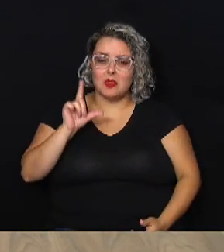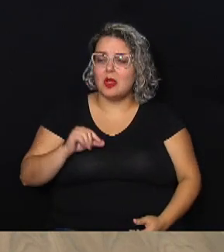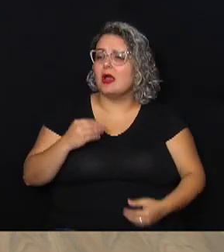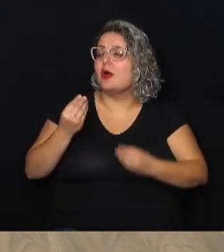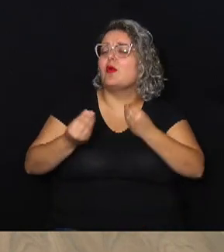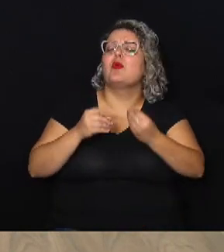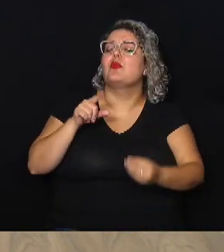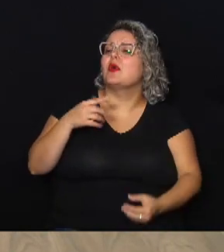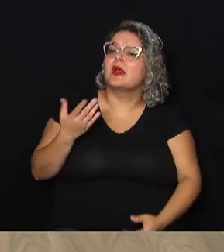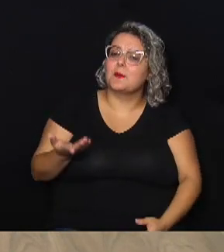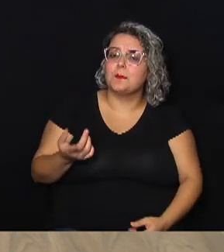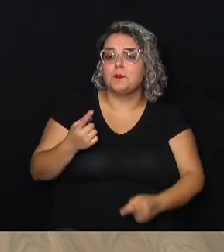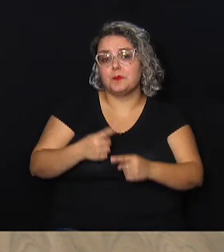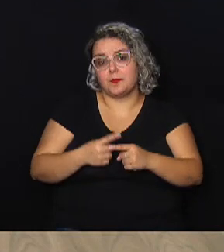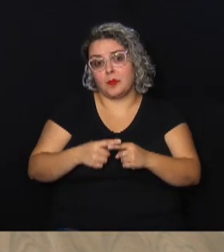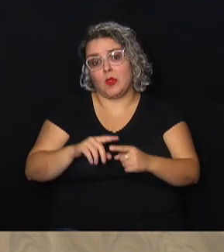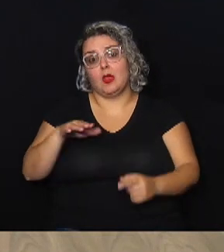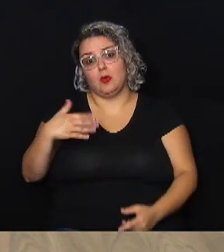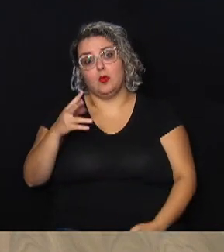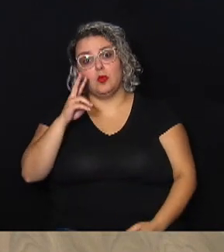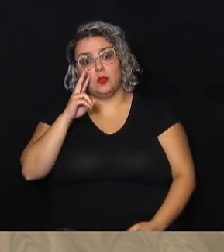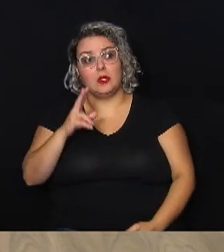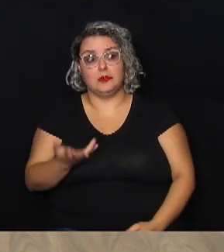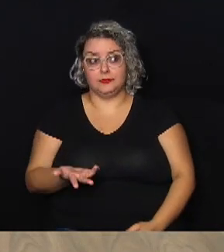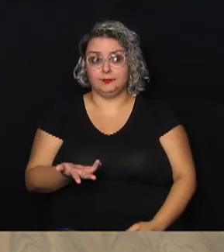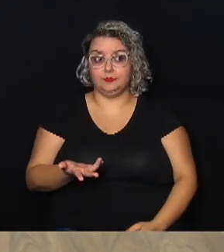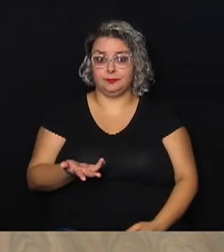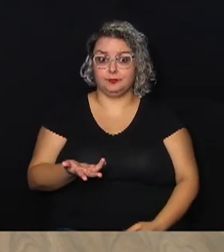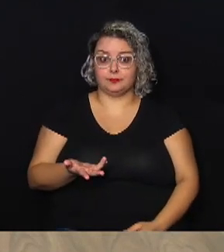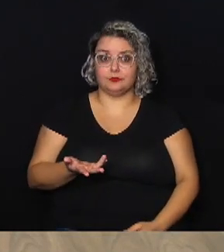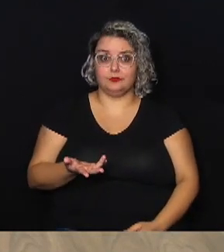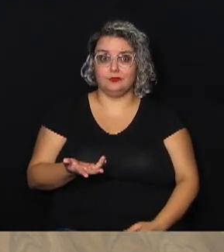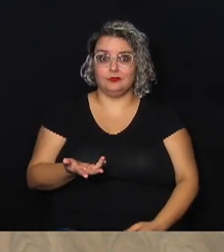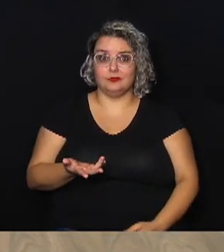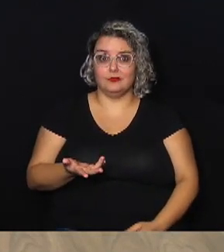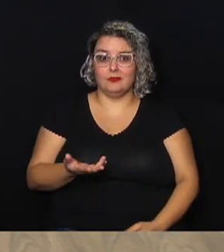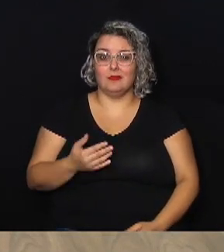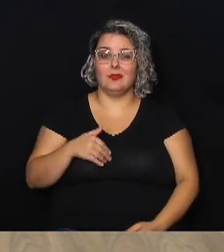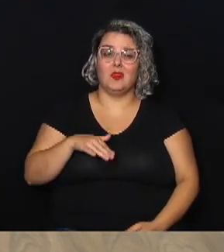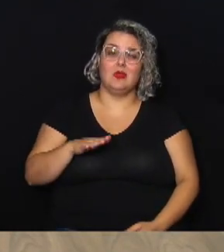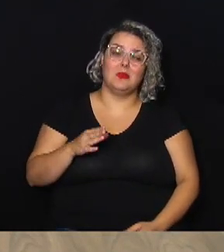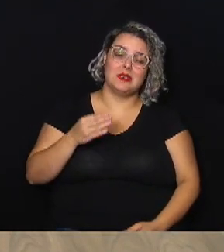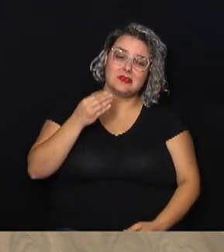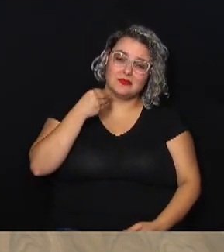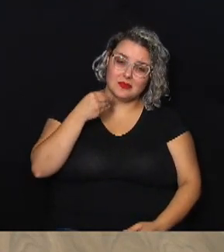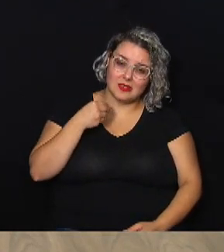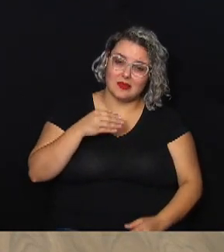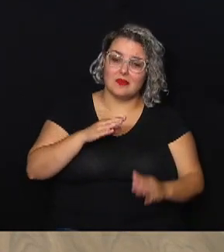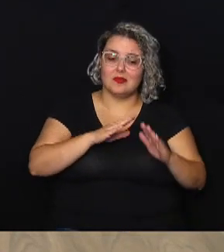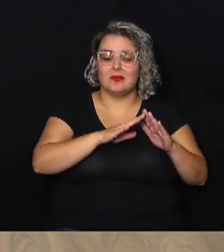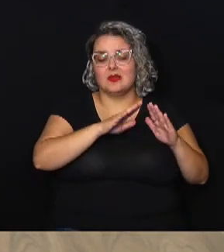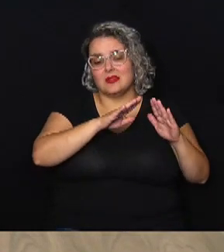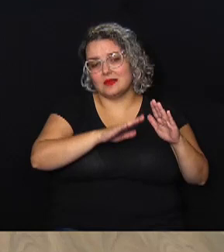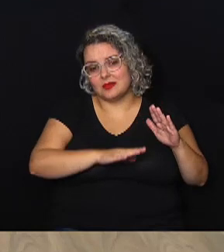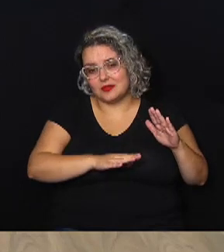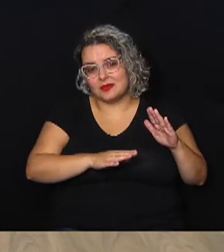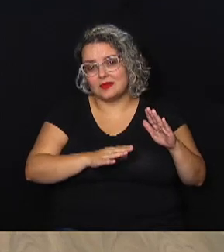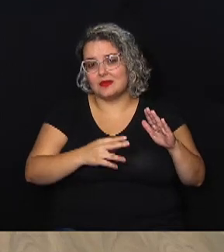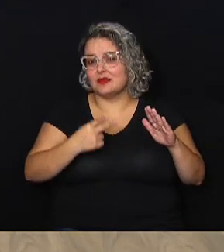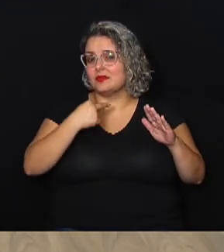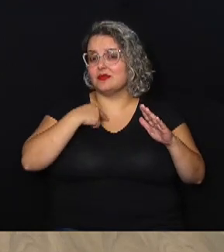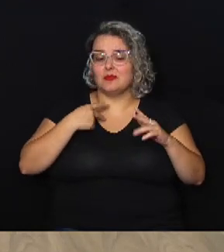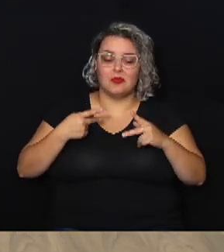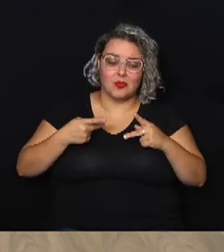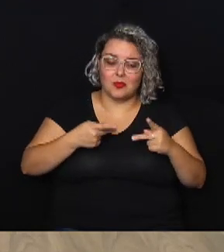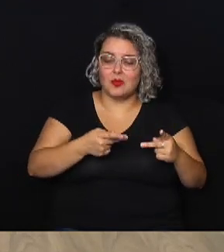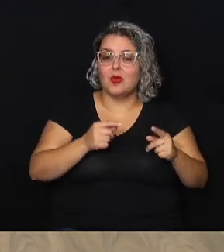que é? Porque assim, Sim, quando a gente vê, a pessoa está mais debilitada, tem que ficar mais em casa, a gente nem pode visitar.